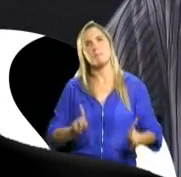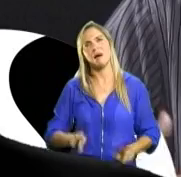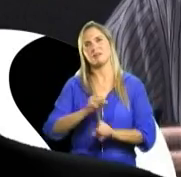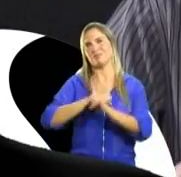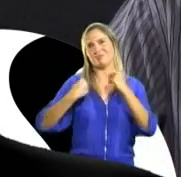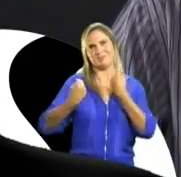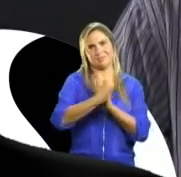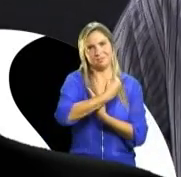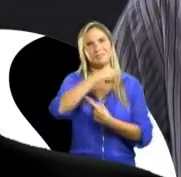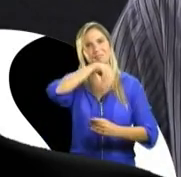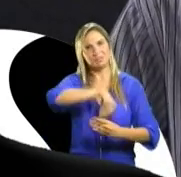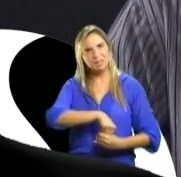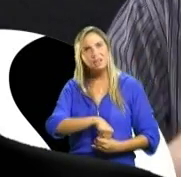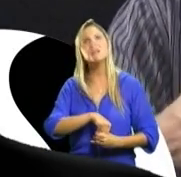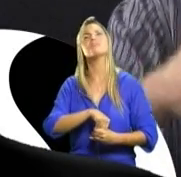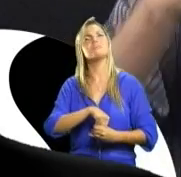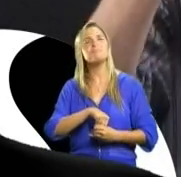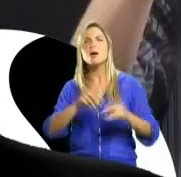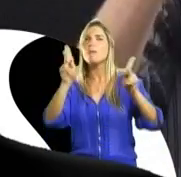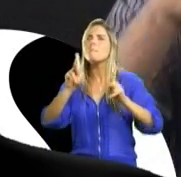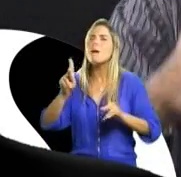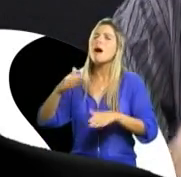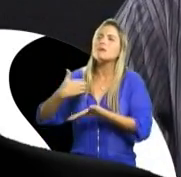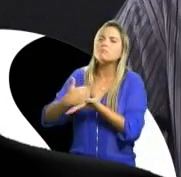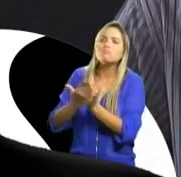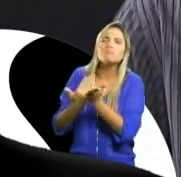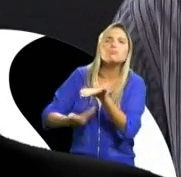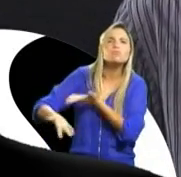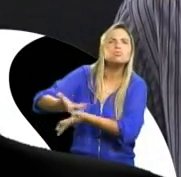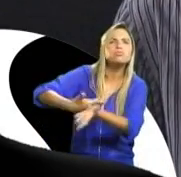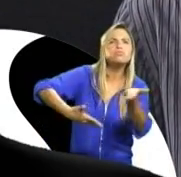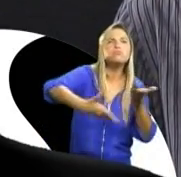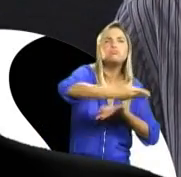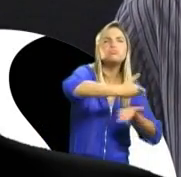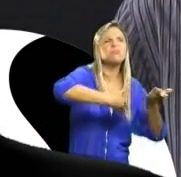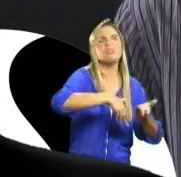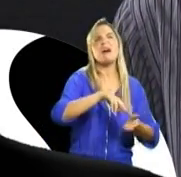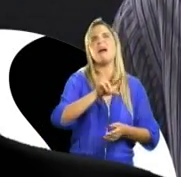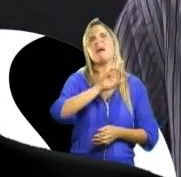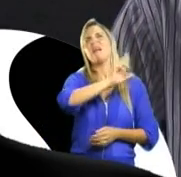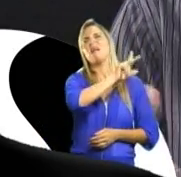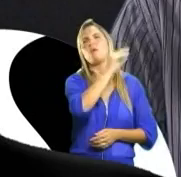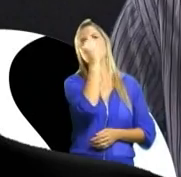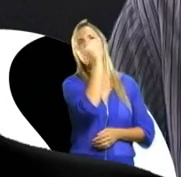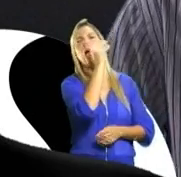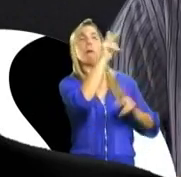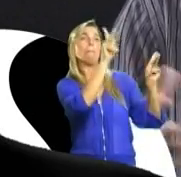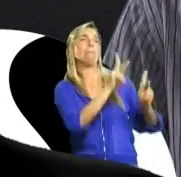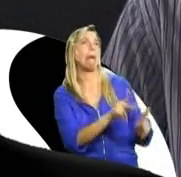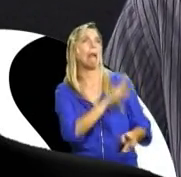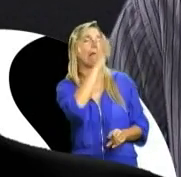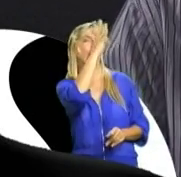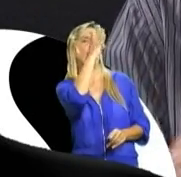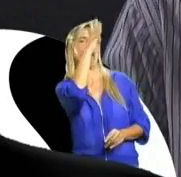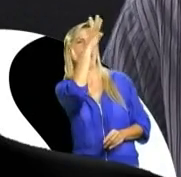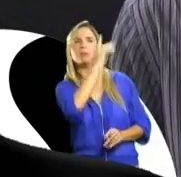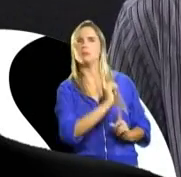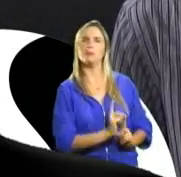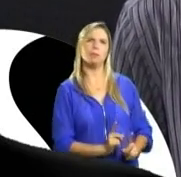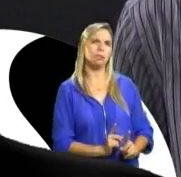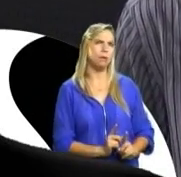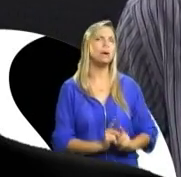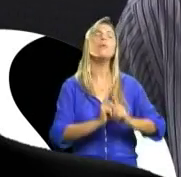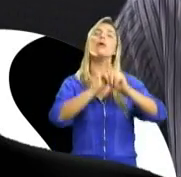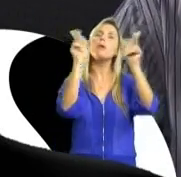dialogada, mais compartilhada, que não venha um conceito de paz atravessado como a gente vê, muitas políticas e